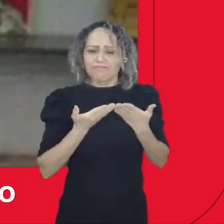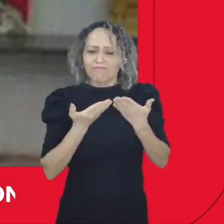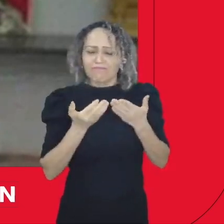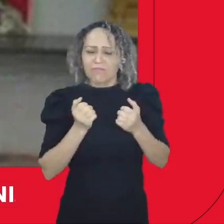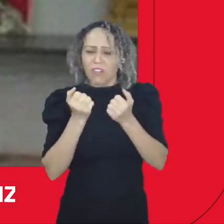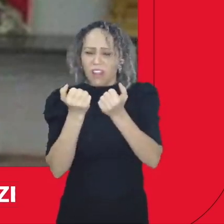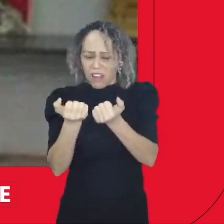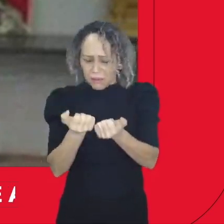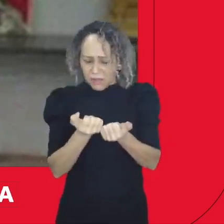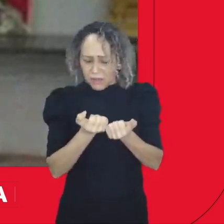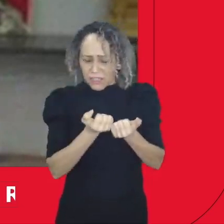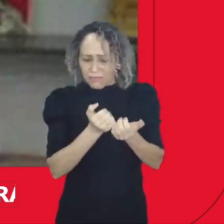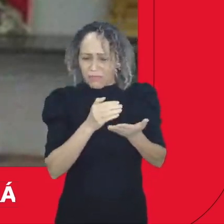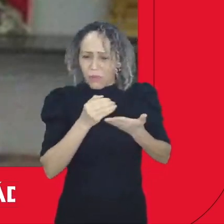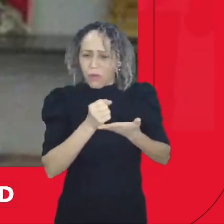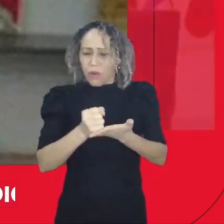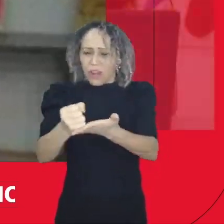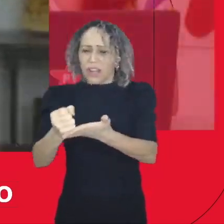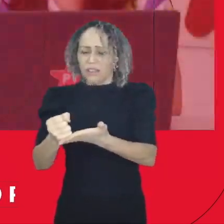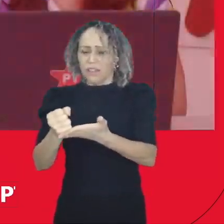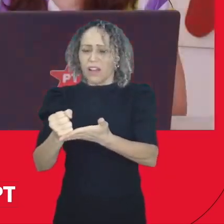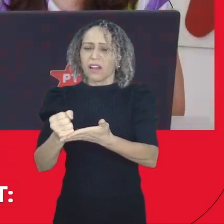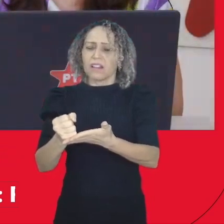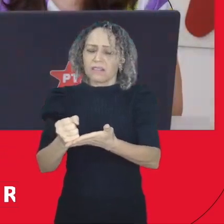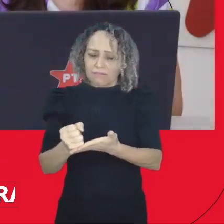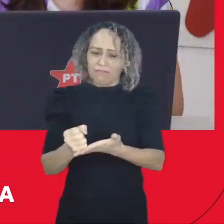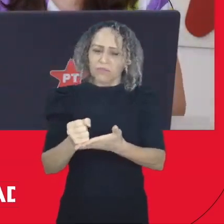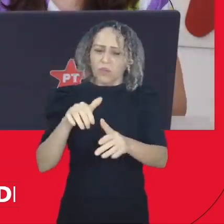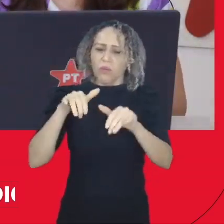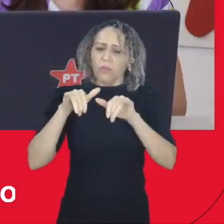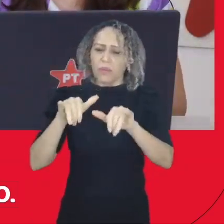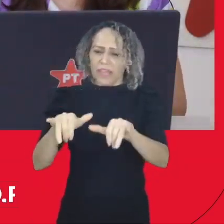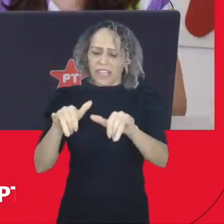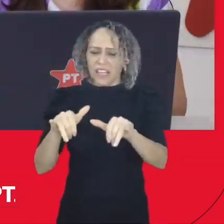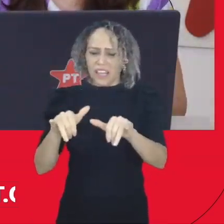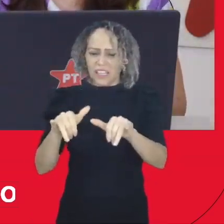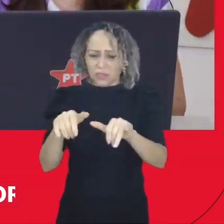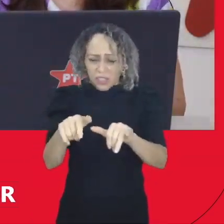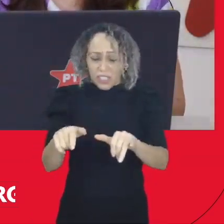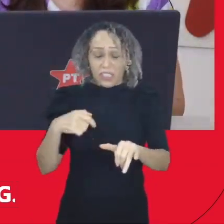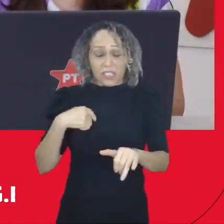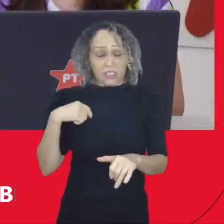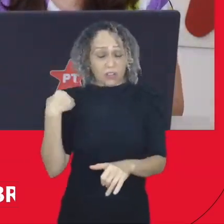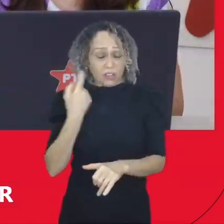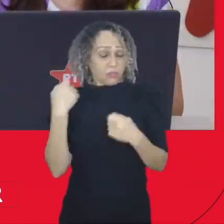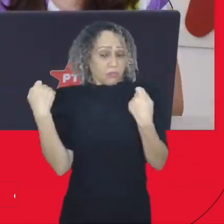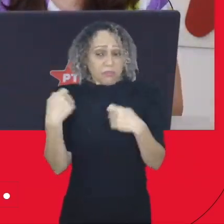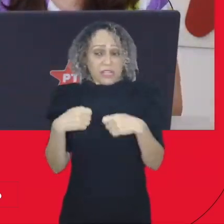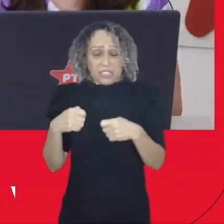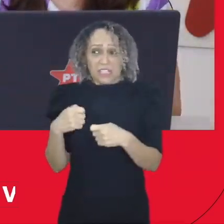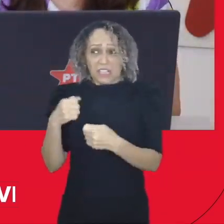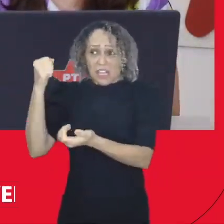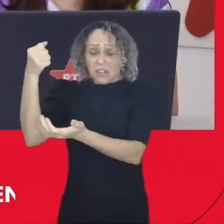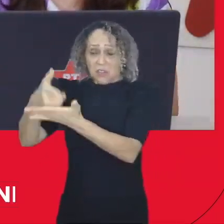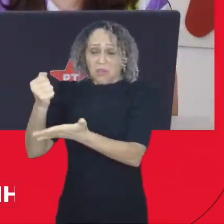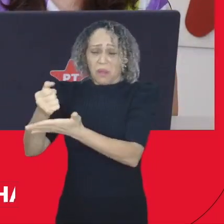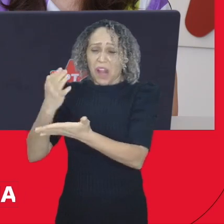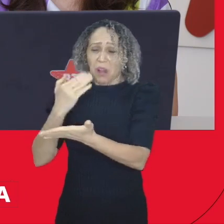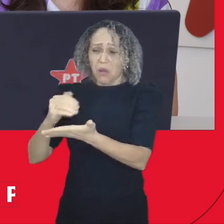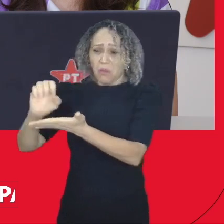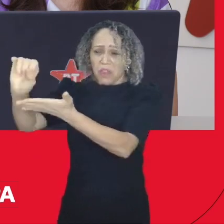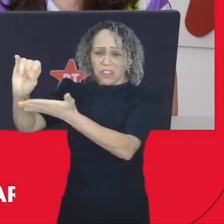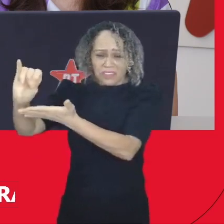é o meu compromisso, viu, Amanda? Ao lado do presidente Lula, nós vamos virar esta página, vamos estabelecer uma nova conexão do governo com o